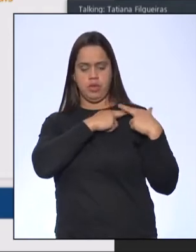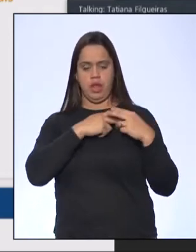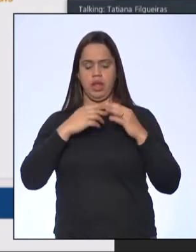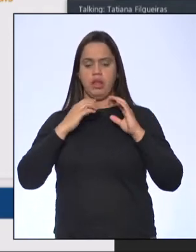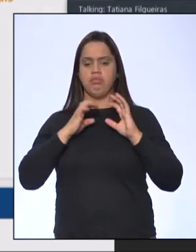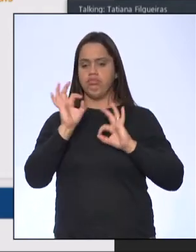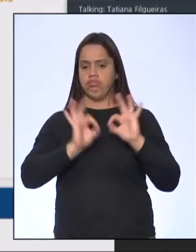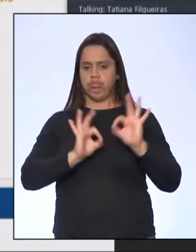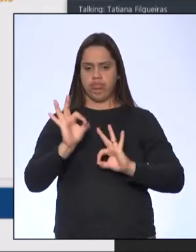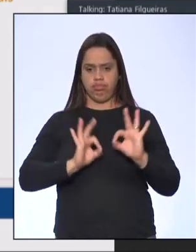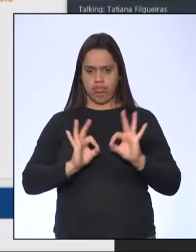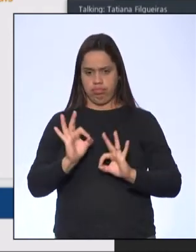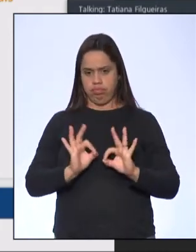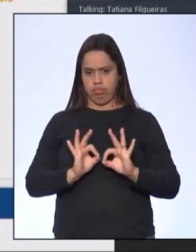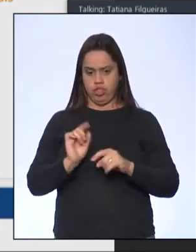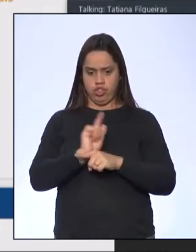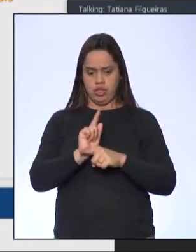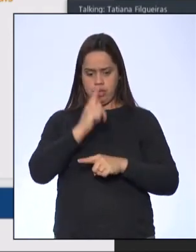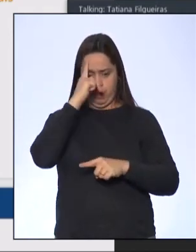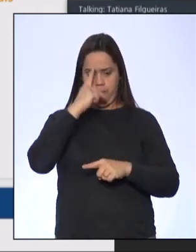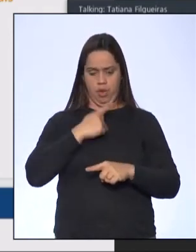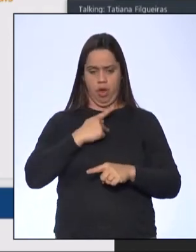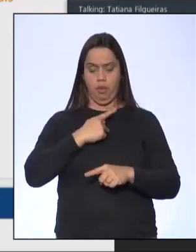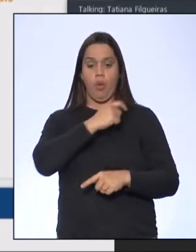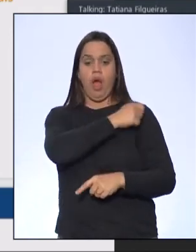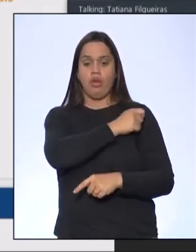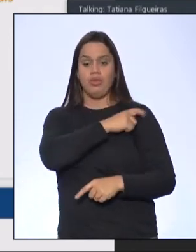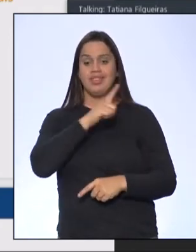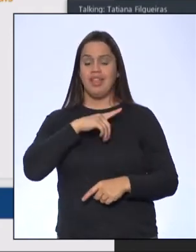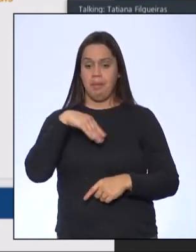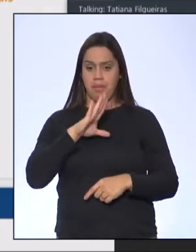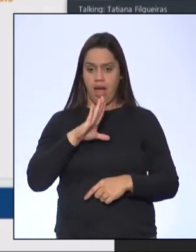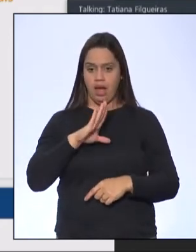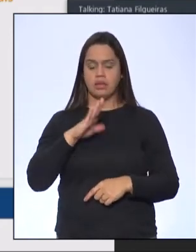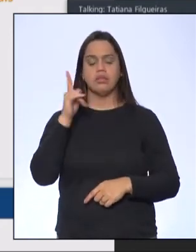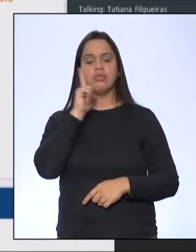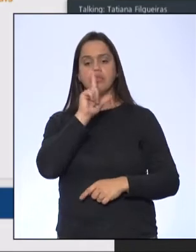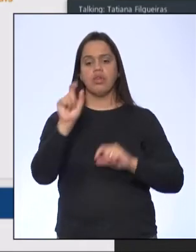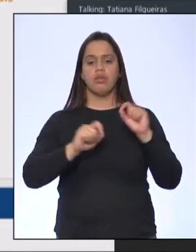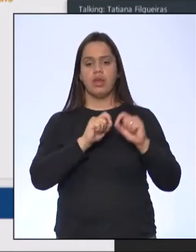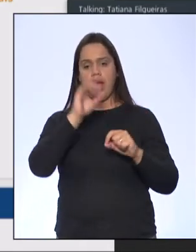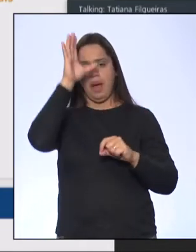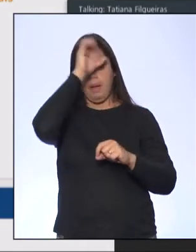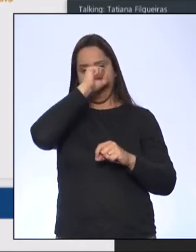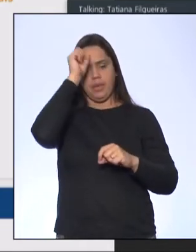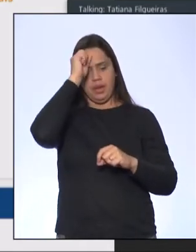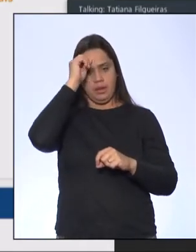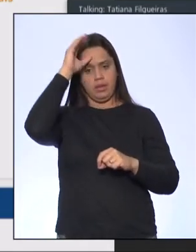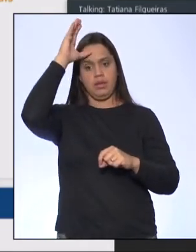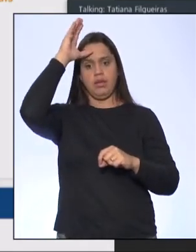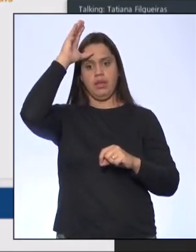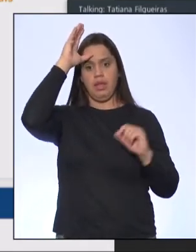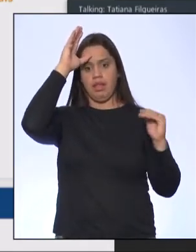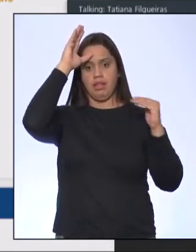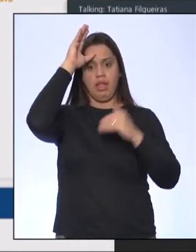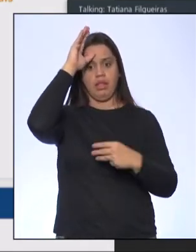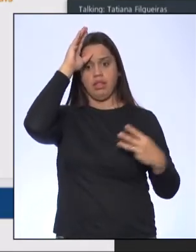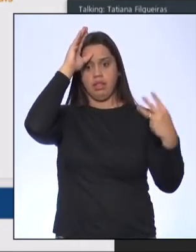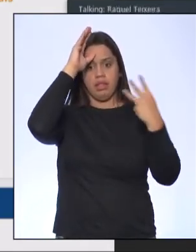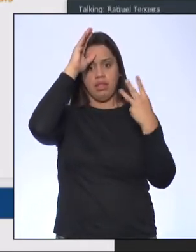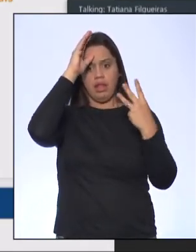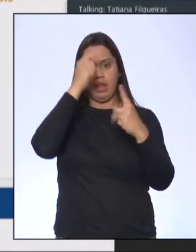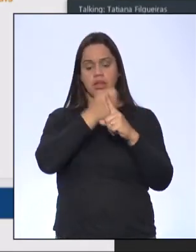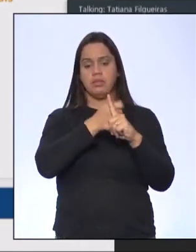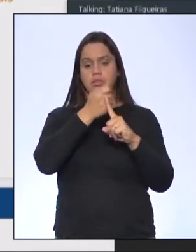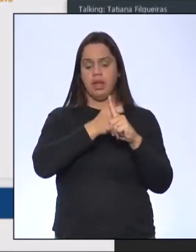disciplina, organização. O aluno que tem mais dessa competência, ele consegue aprender até 3 meses de